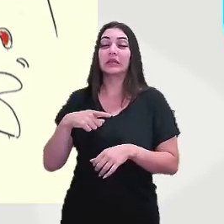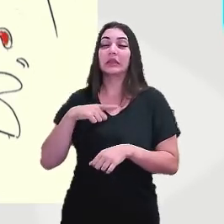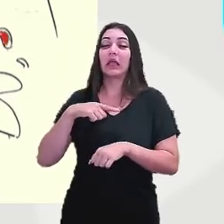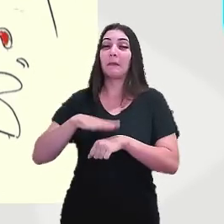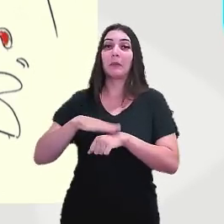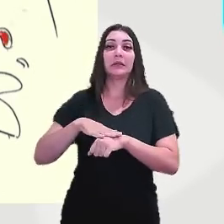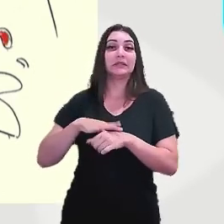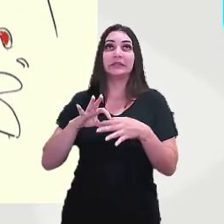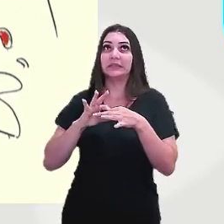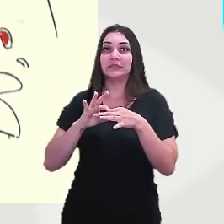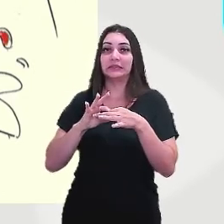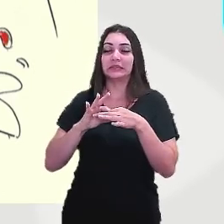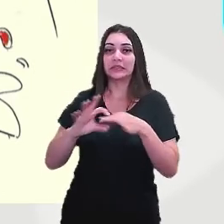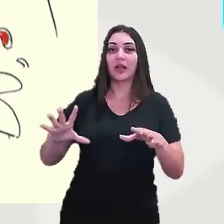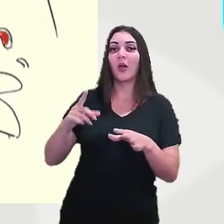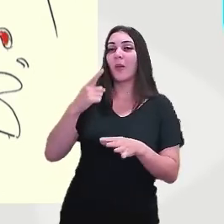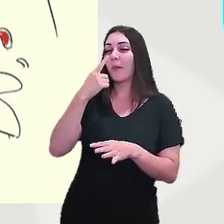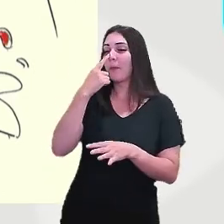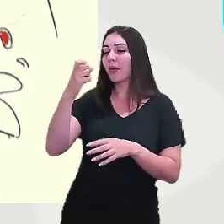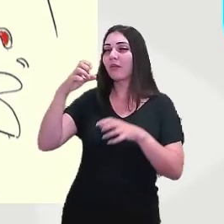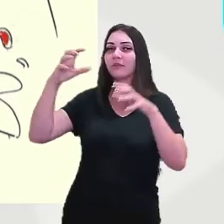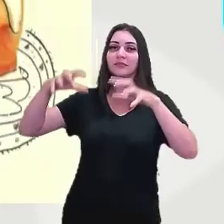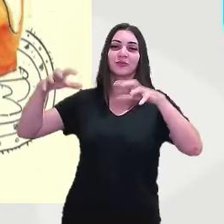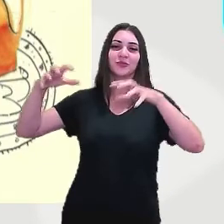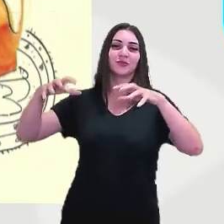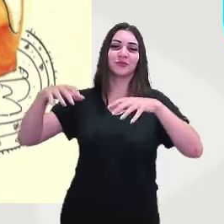mais segurar e soltei o Pum na chuva.